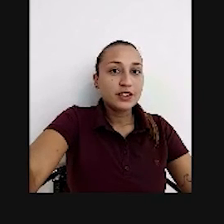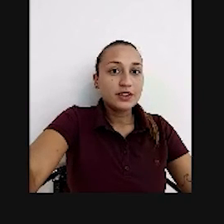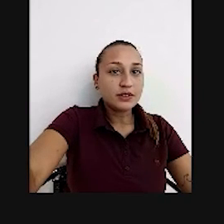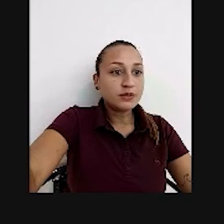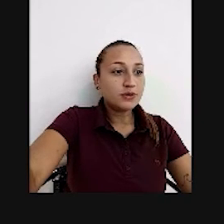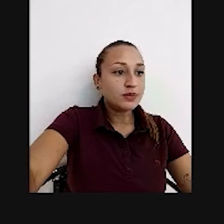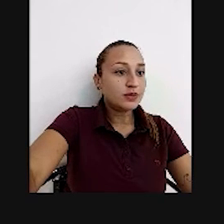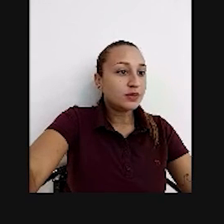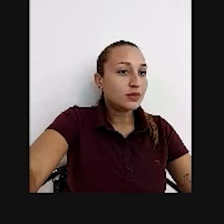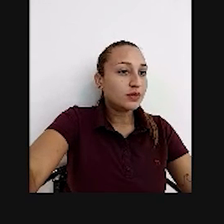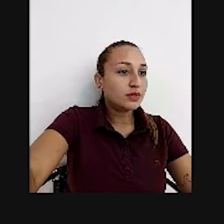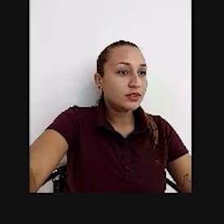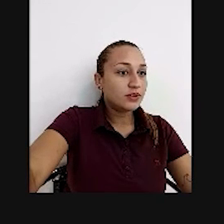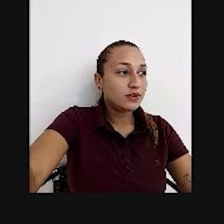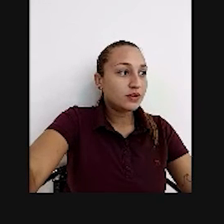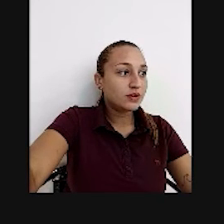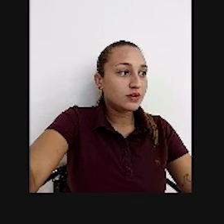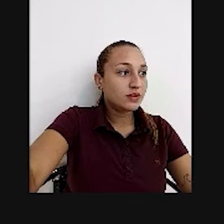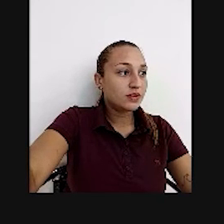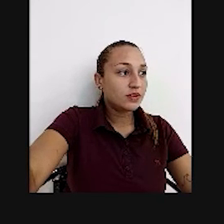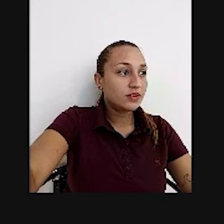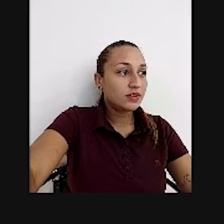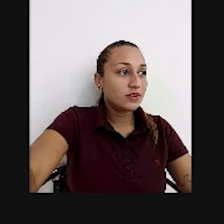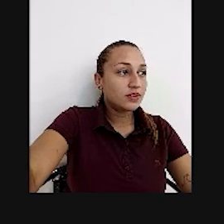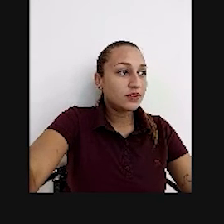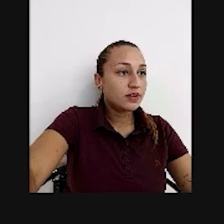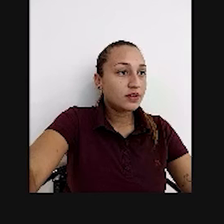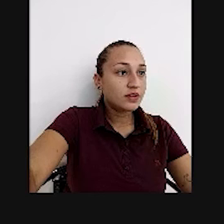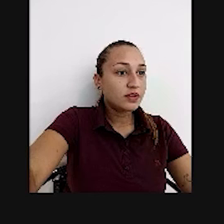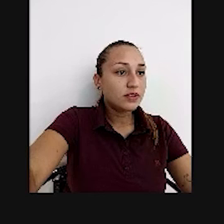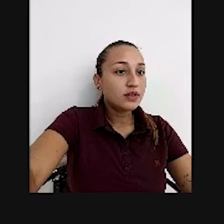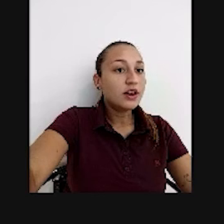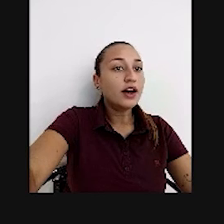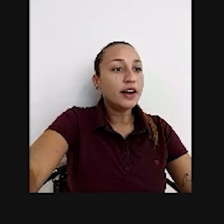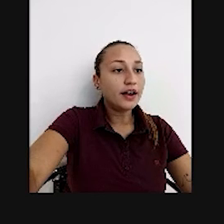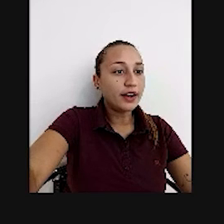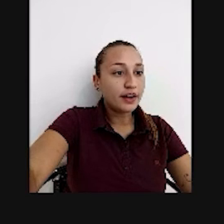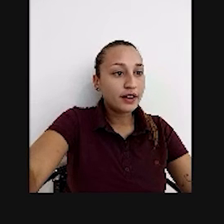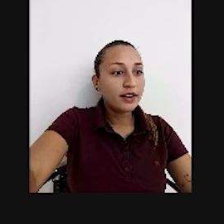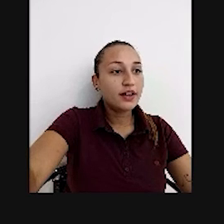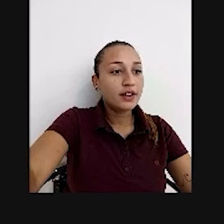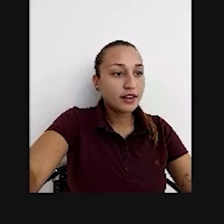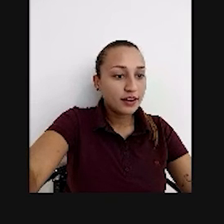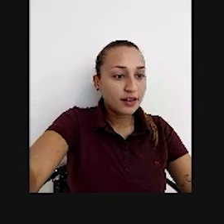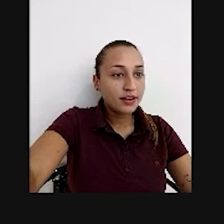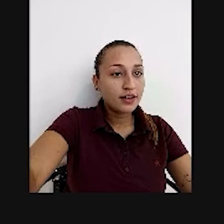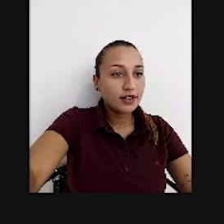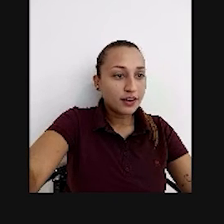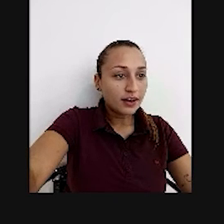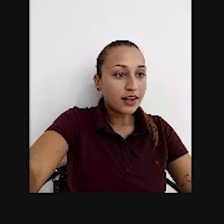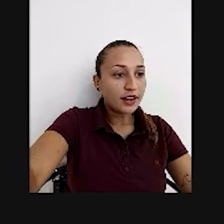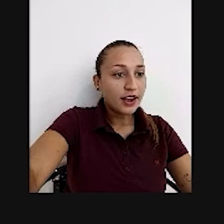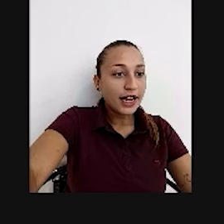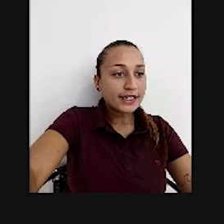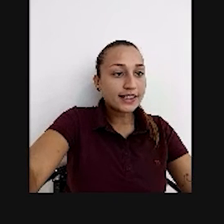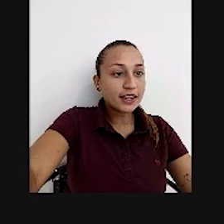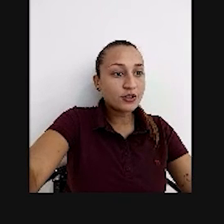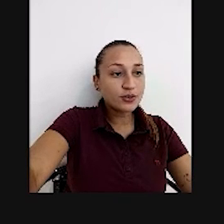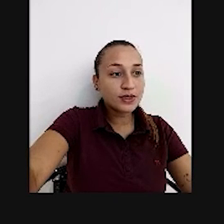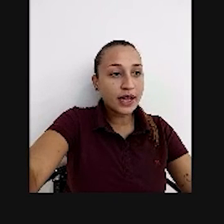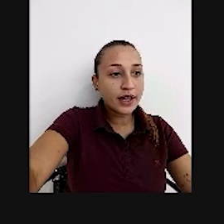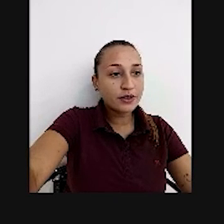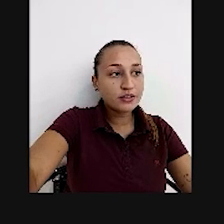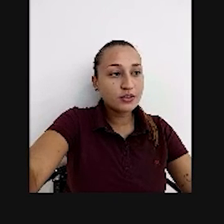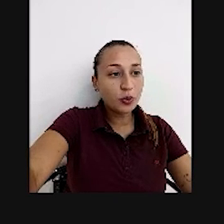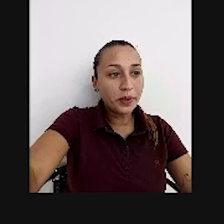Entendeu? É interessante que ele já para na condição máxima, né? Porque quando faz a análise, ele fica na condição máxima. Ele está